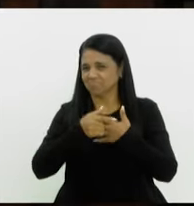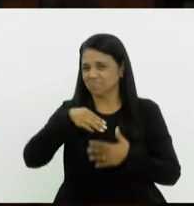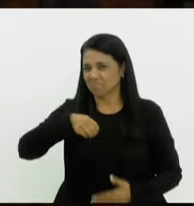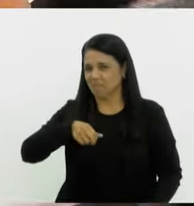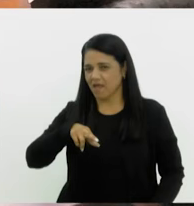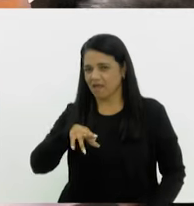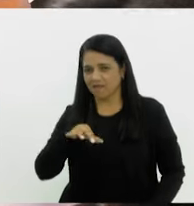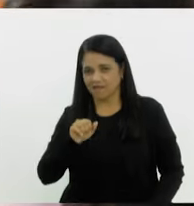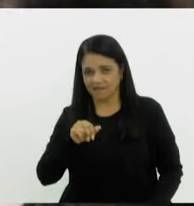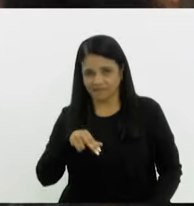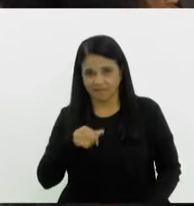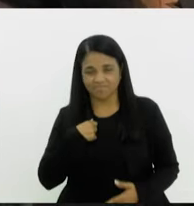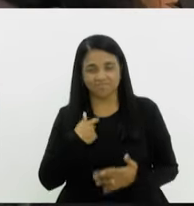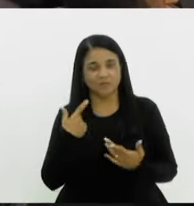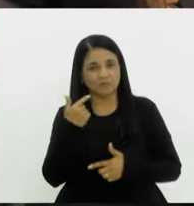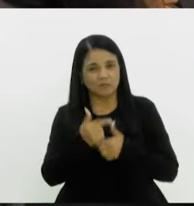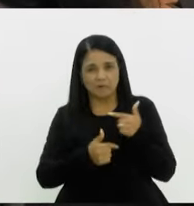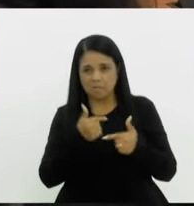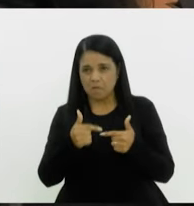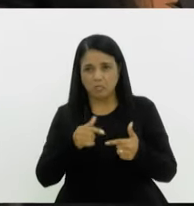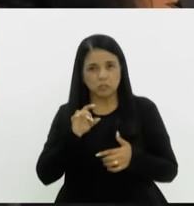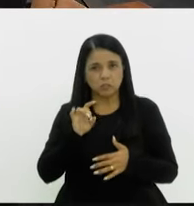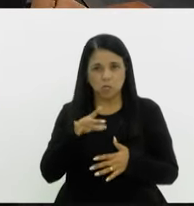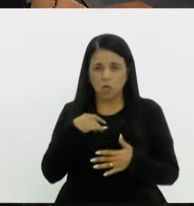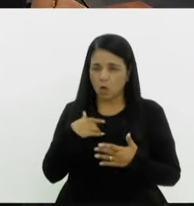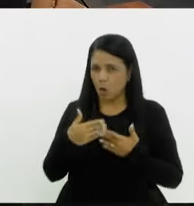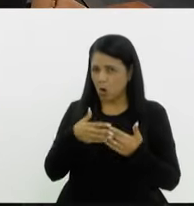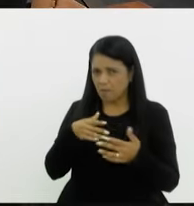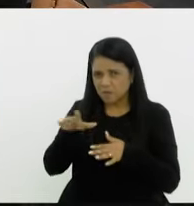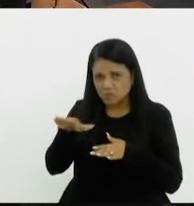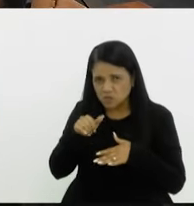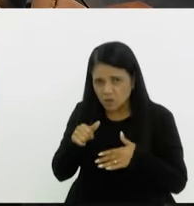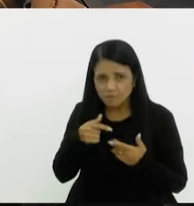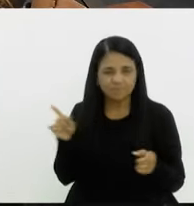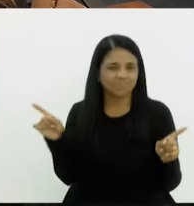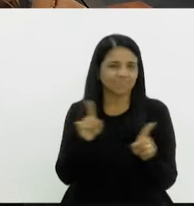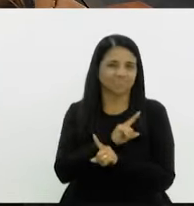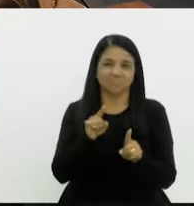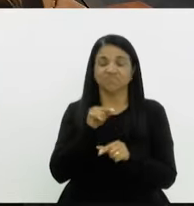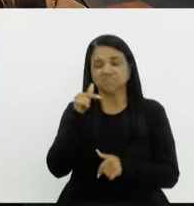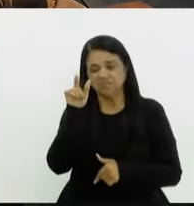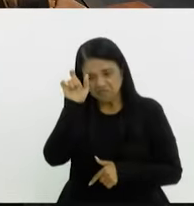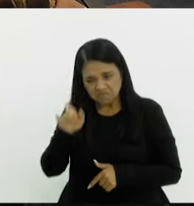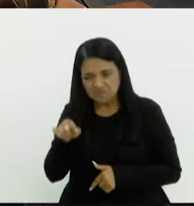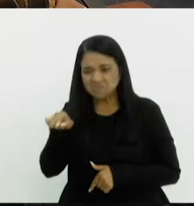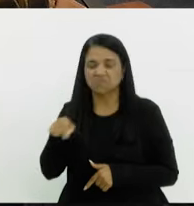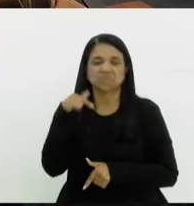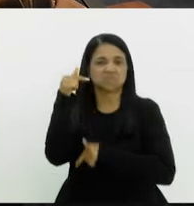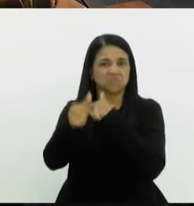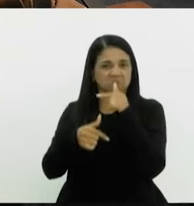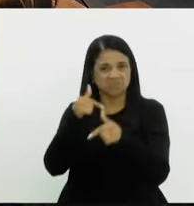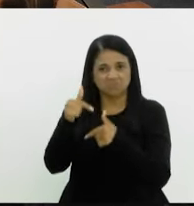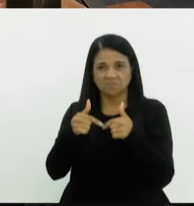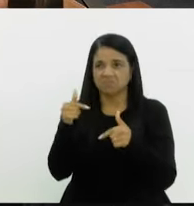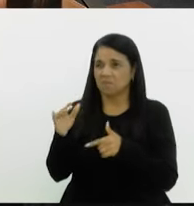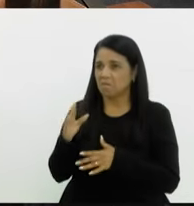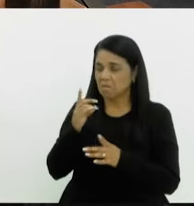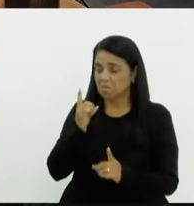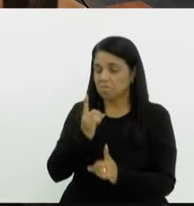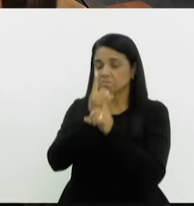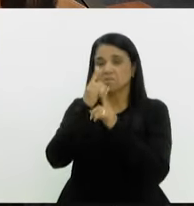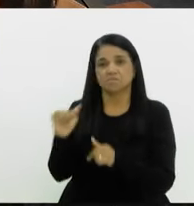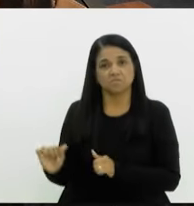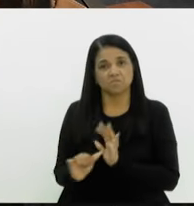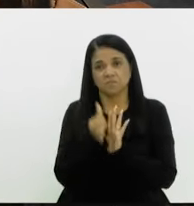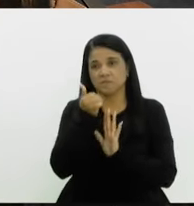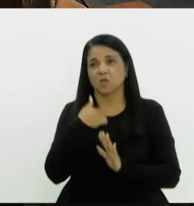seu trabalho não chamo qualquer pessoa você sabe disso mas o o teu trabalho desde que foi o primeiro encontro